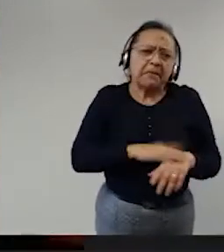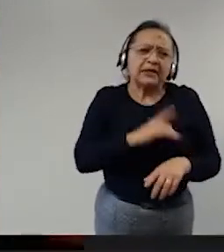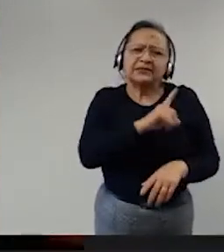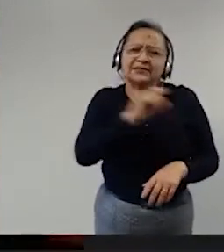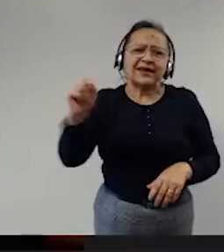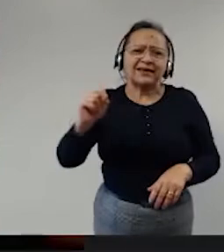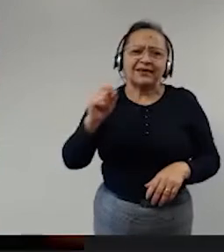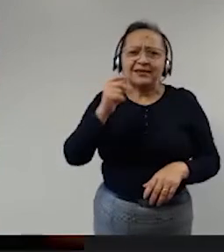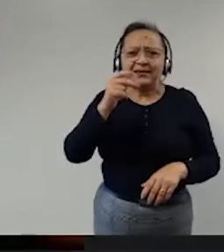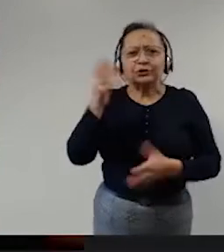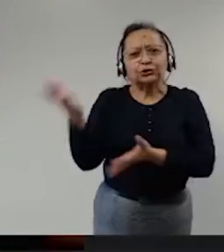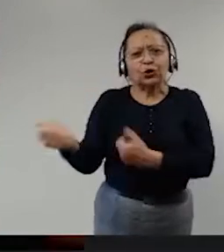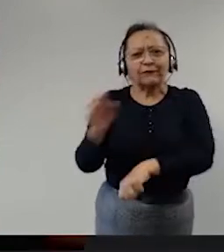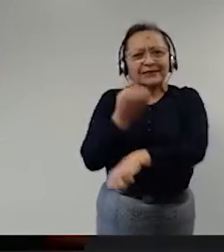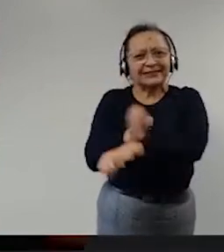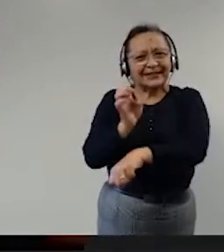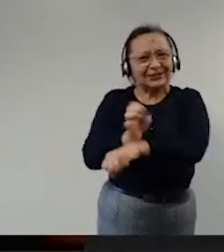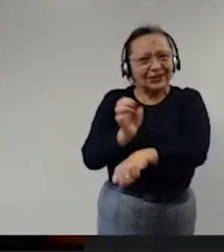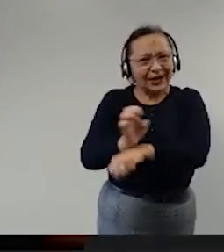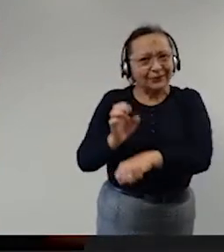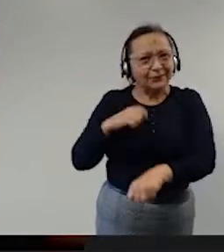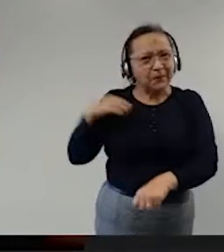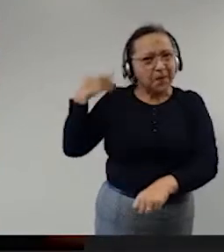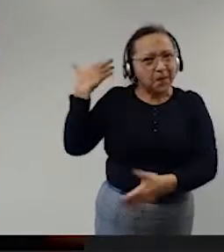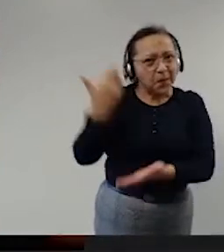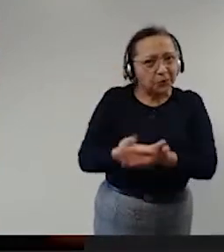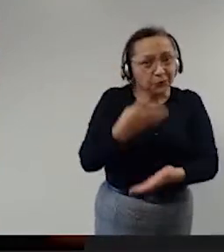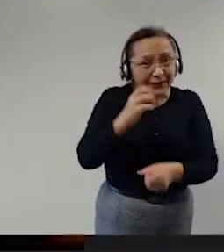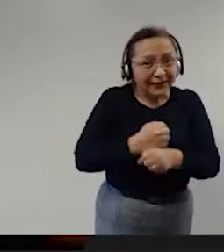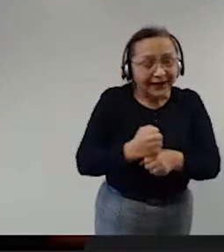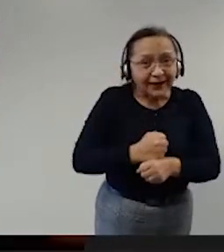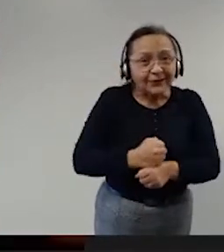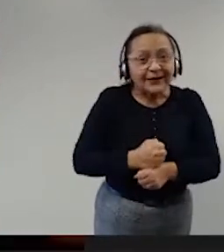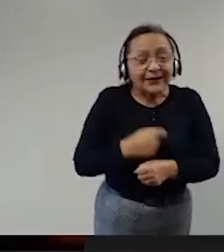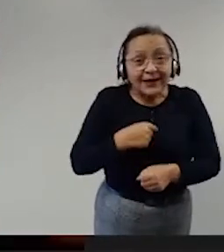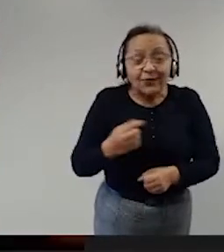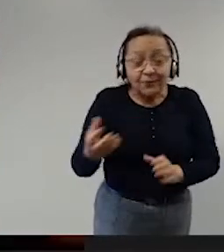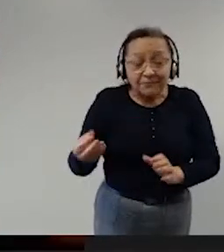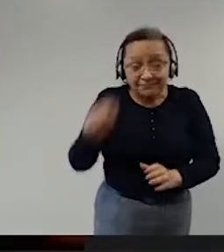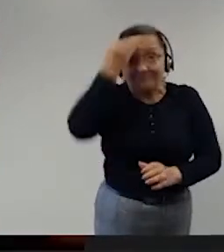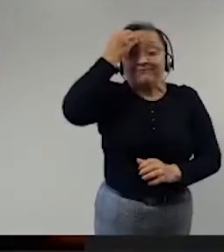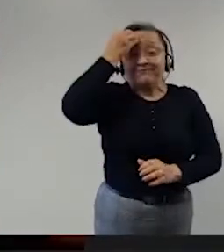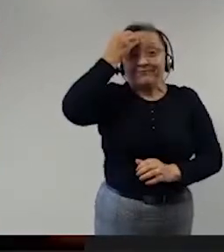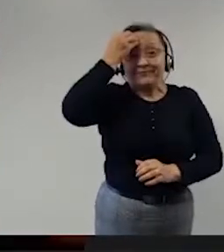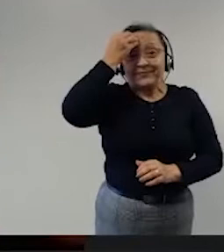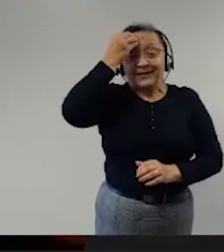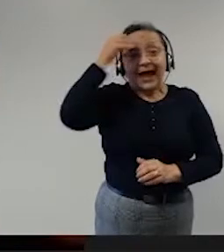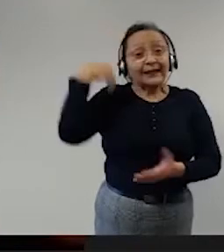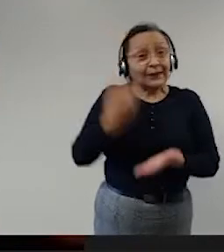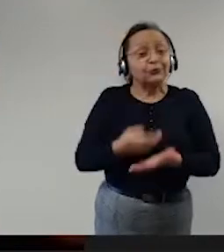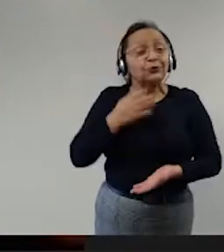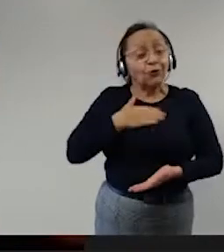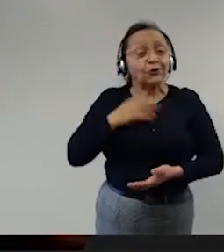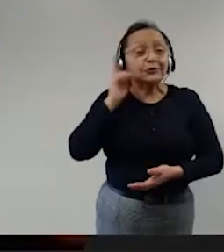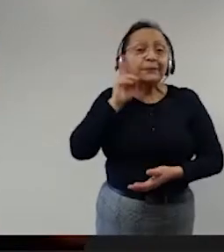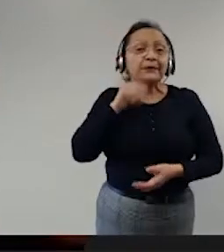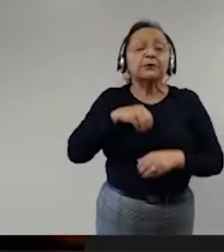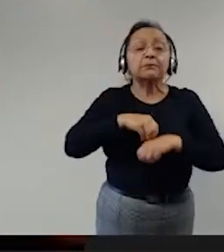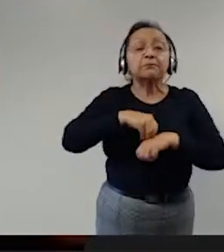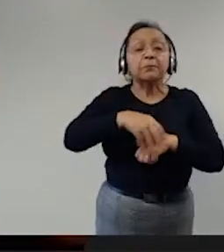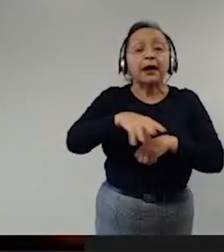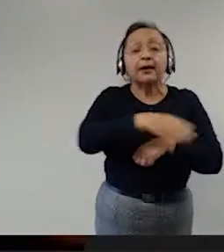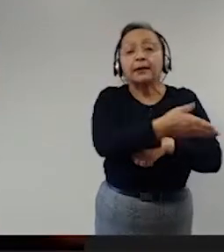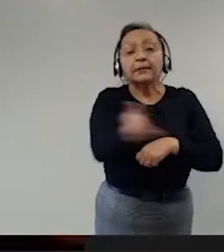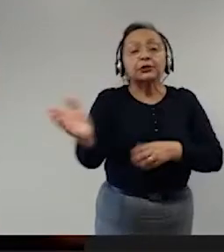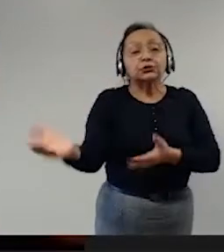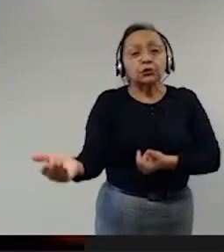estagiários ao longo da minha vida profissional. E uma coisa que me marcou, e eu gosto muito de repetir quando falo ou para estudante ou para jovens advogados, é